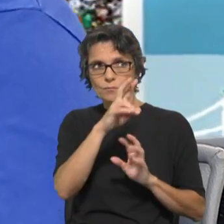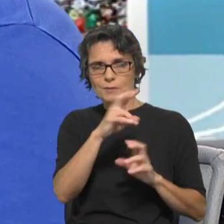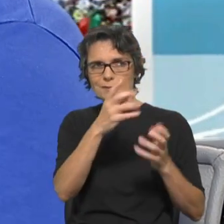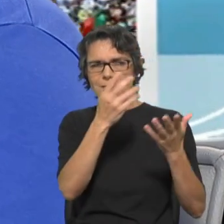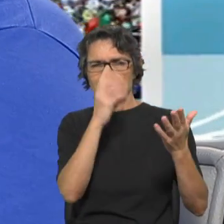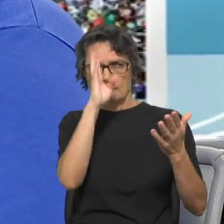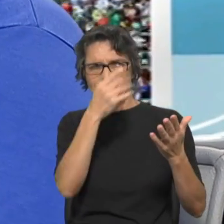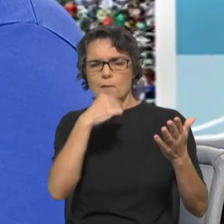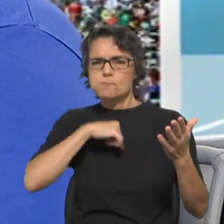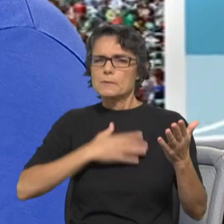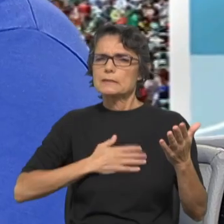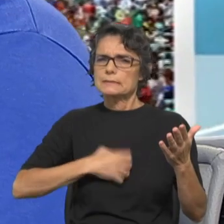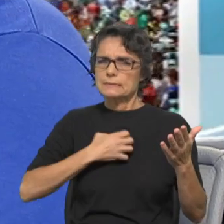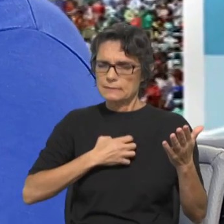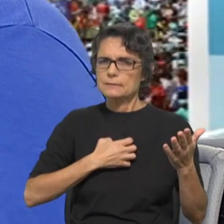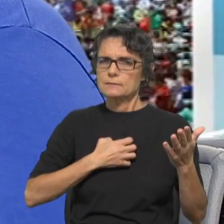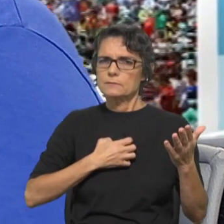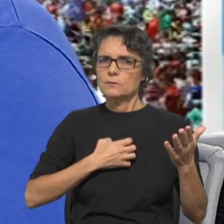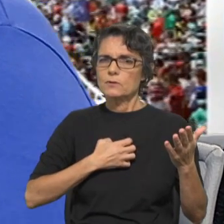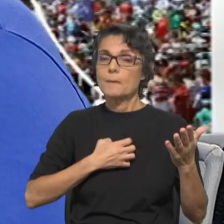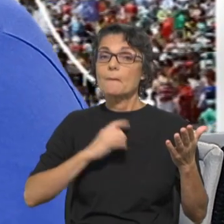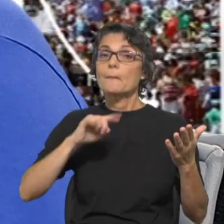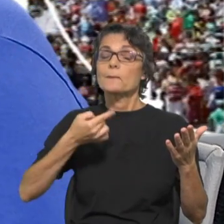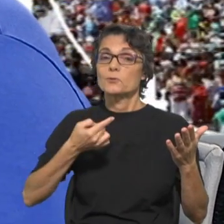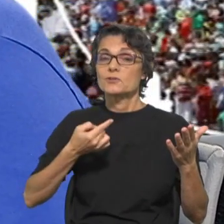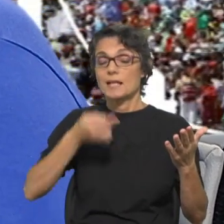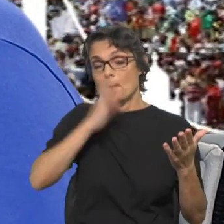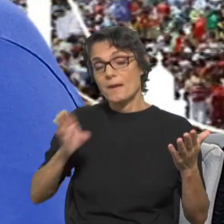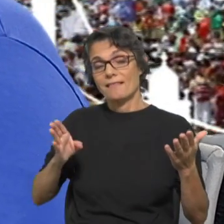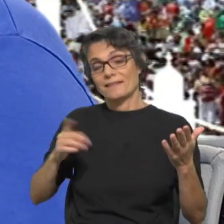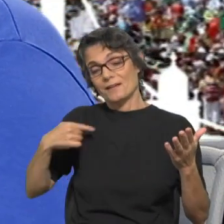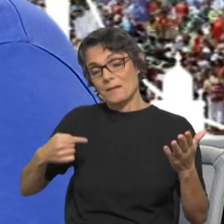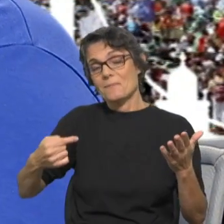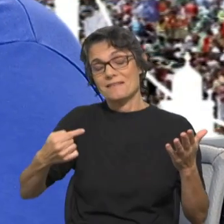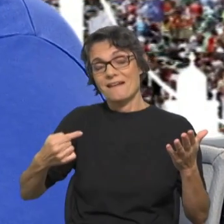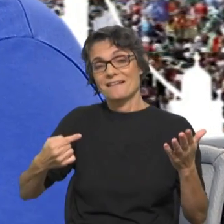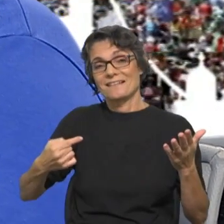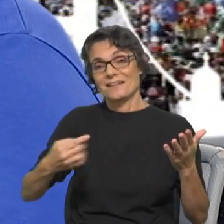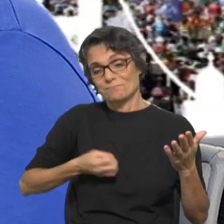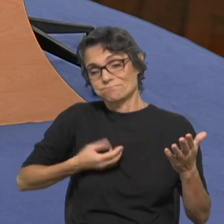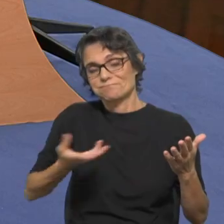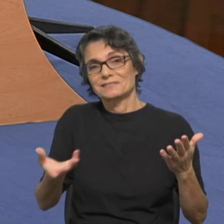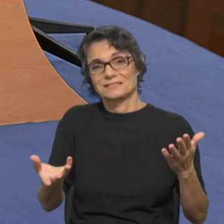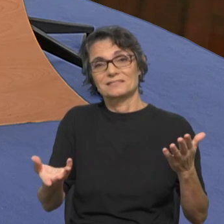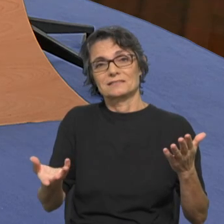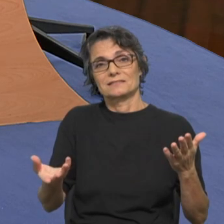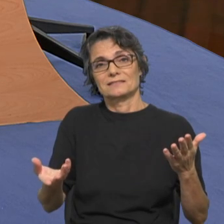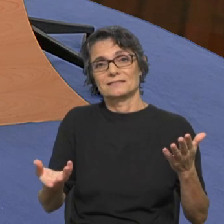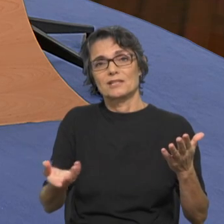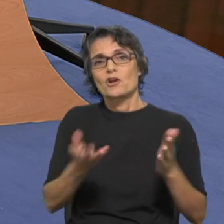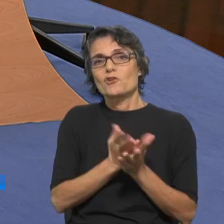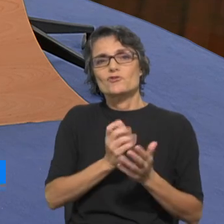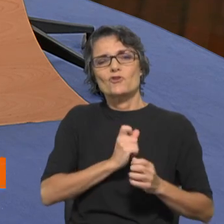é para nós Jesus, é aquele que nos chama depois a dar testemunho de vida, que era aquilo que o Nuno também estava a dizer, a importância do testemunho de